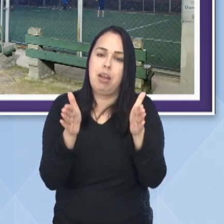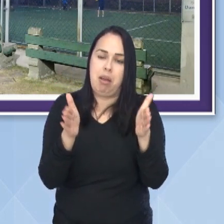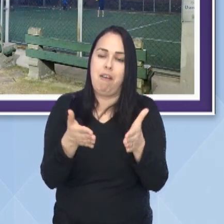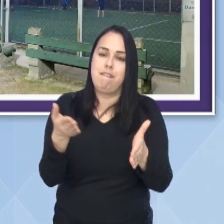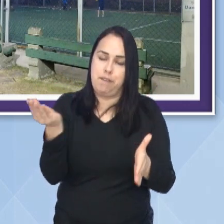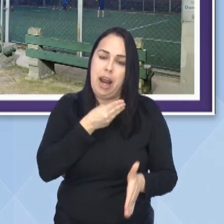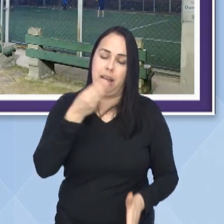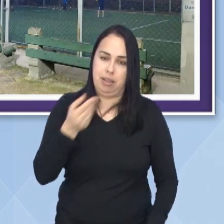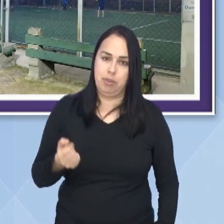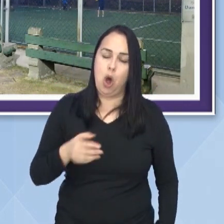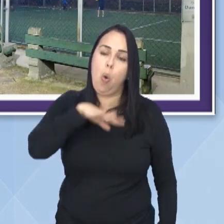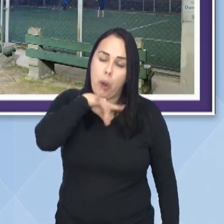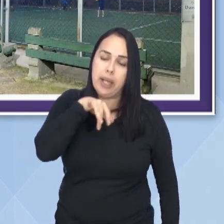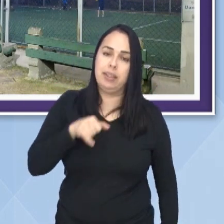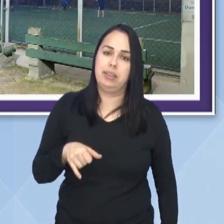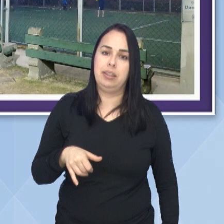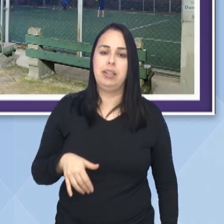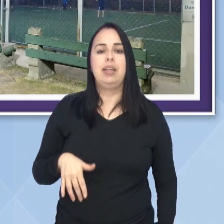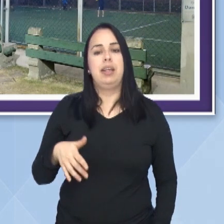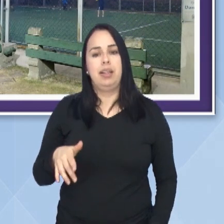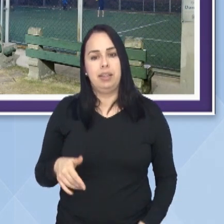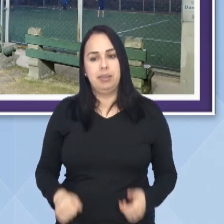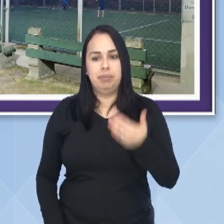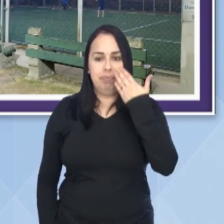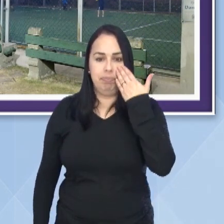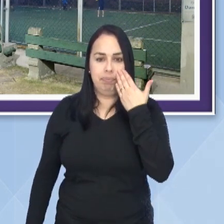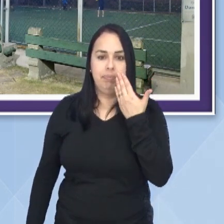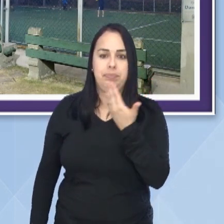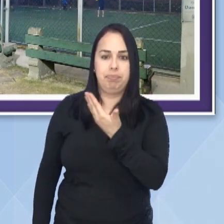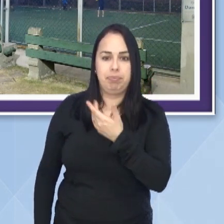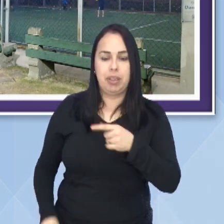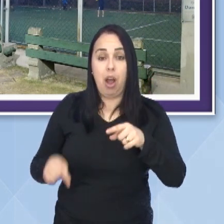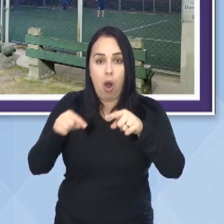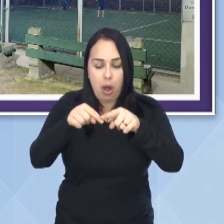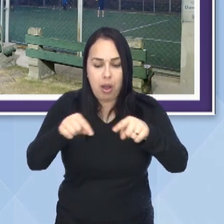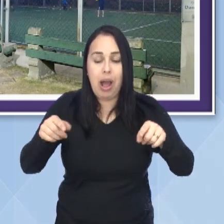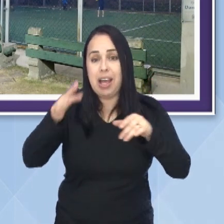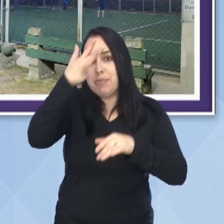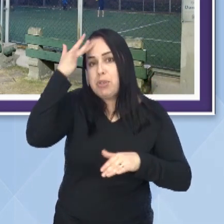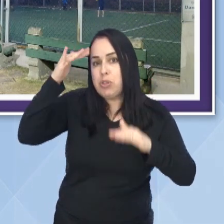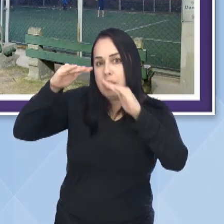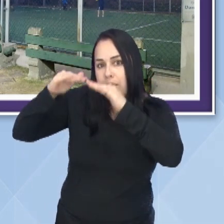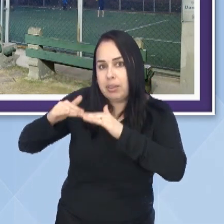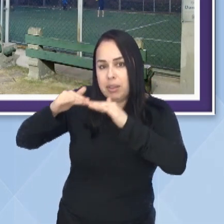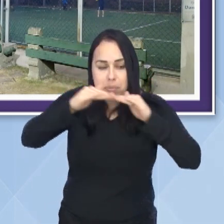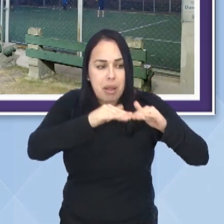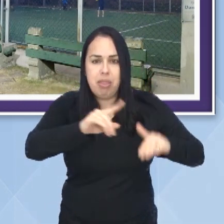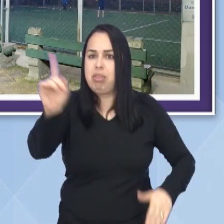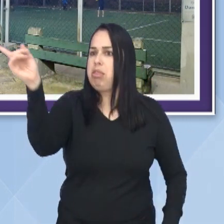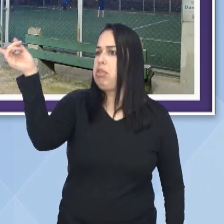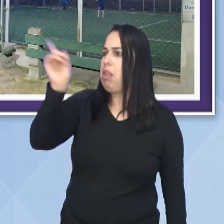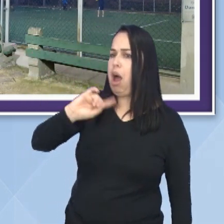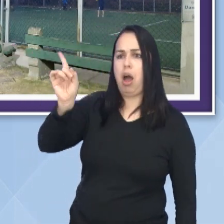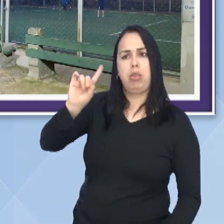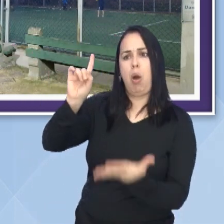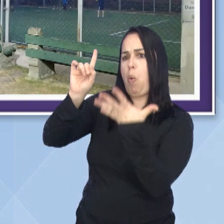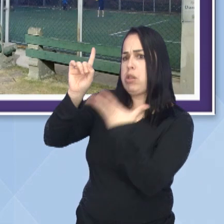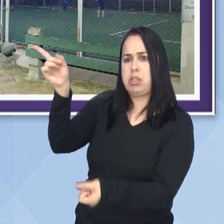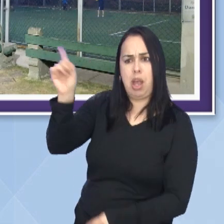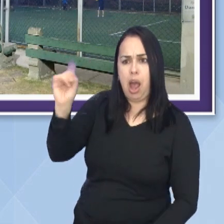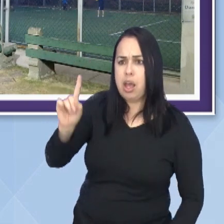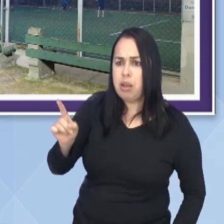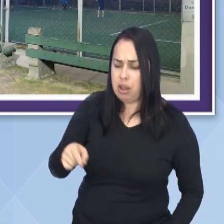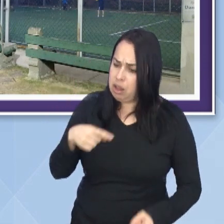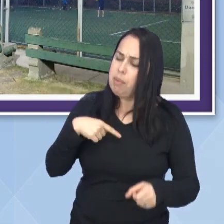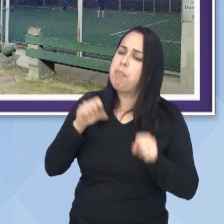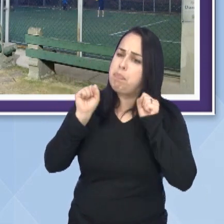boca. E aí os moradores, pode ver, tem até a marcação lá, os moradores falaram que não. Tem